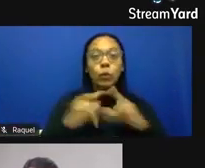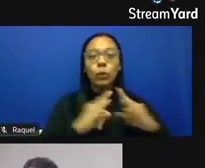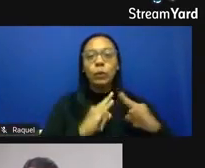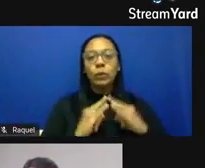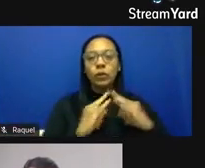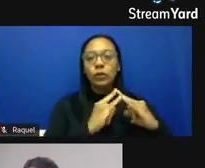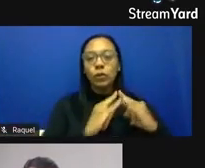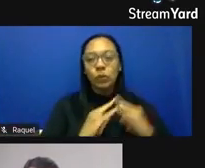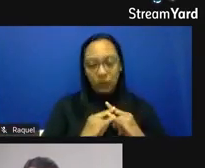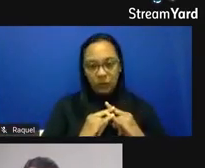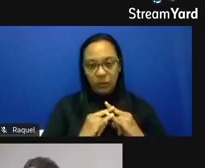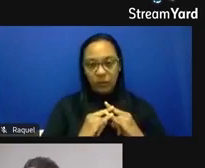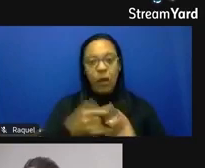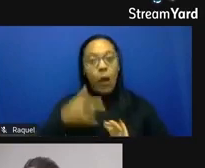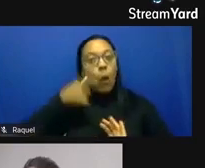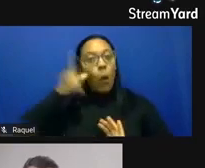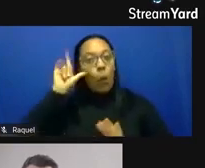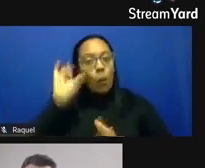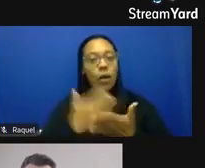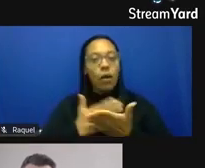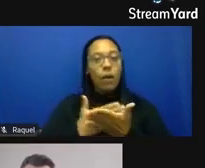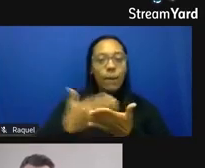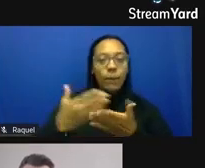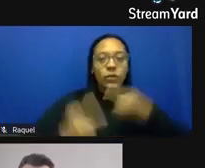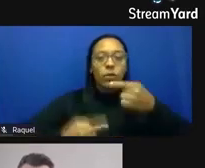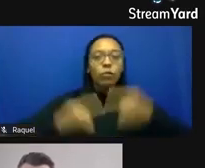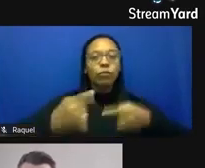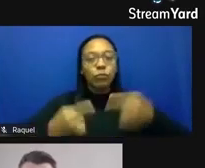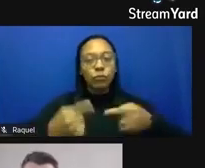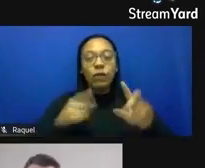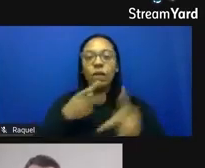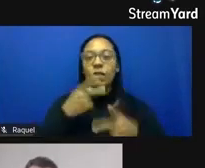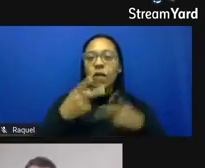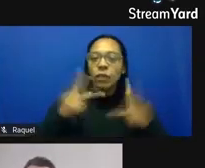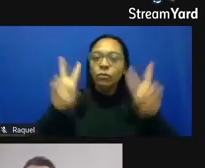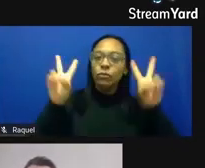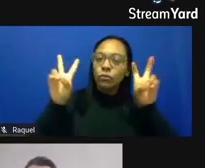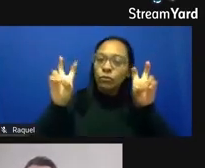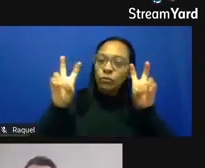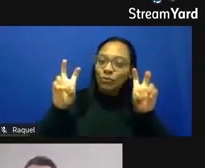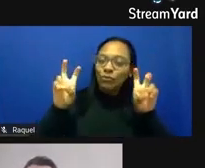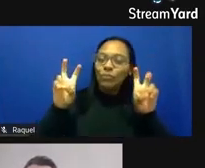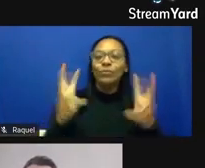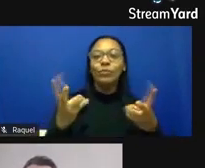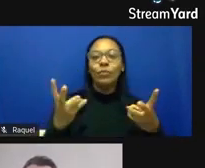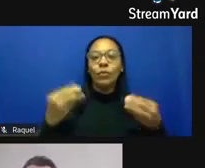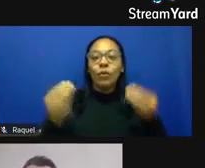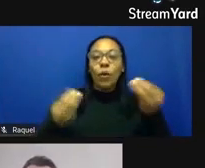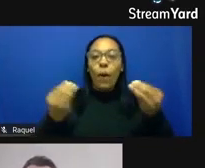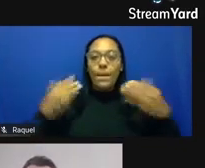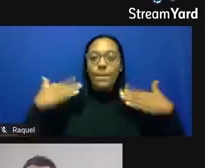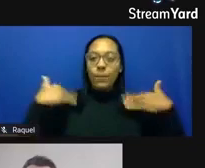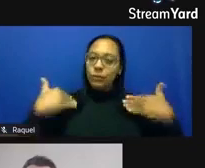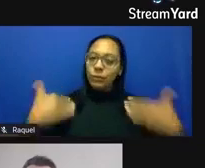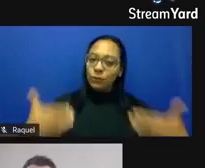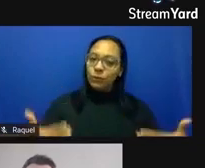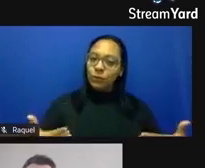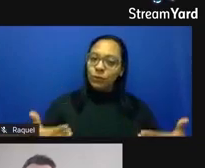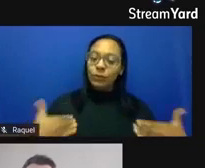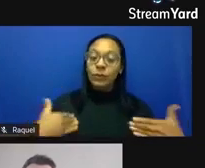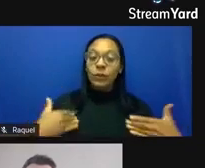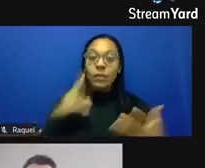começou o debate falando um pouquinho sobre o tema, falando um pouquinho de como nossos corpos se vem dentro